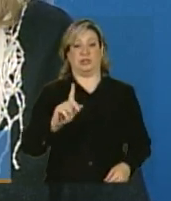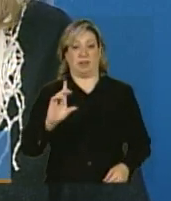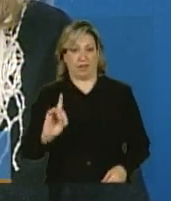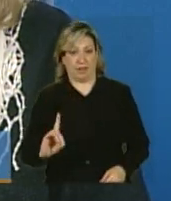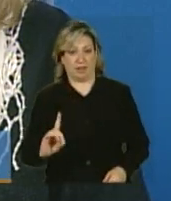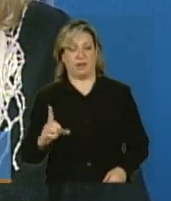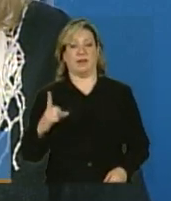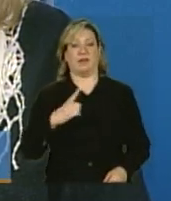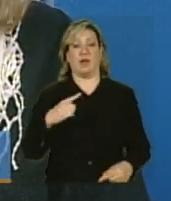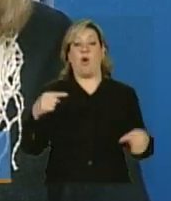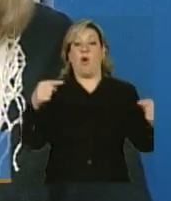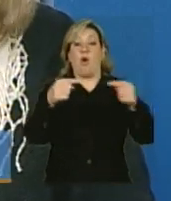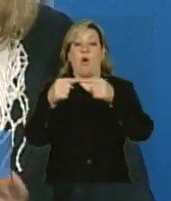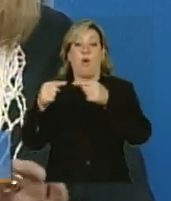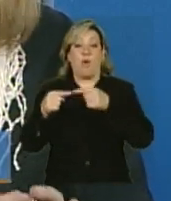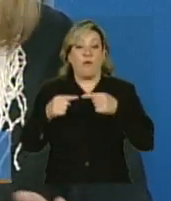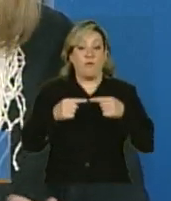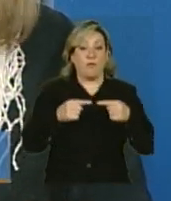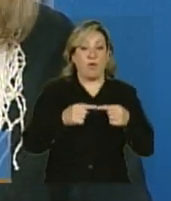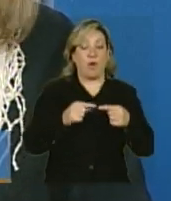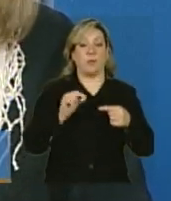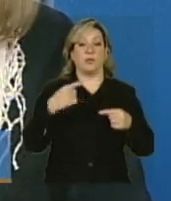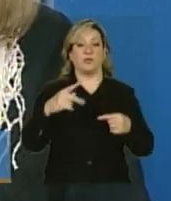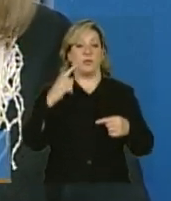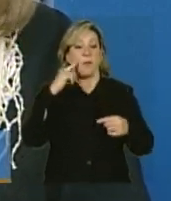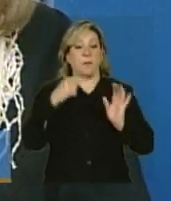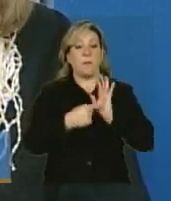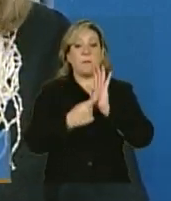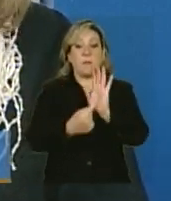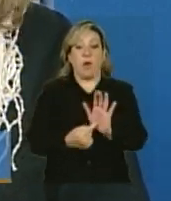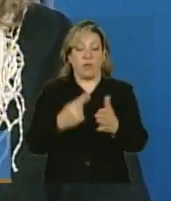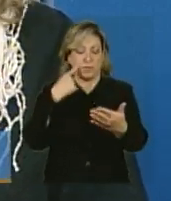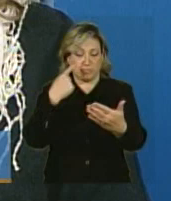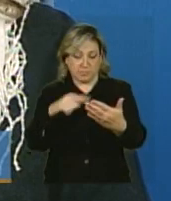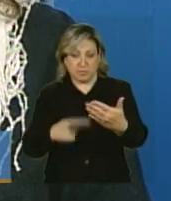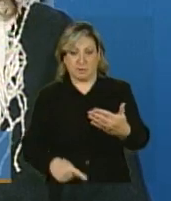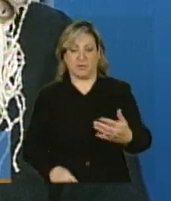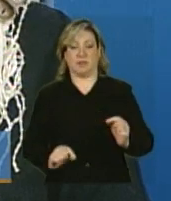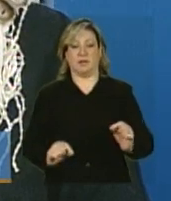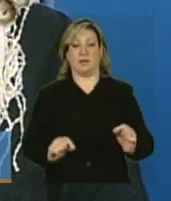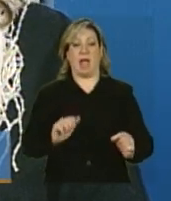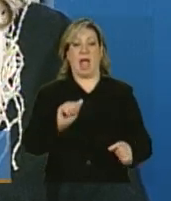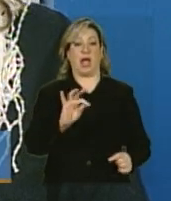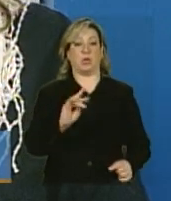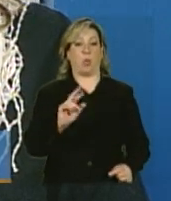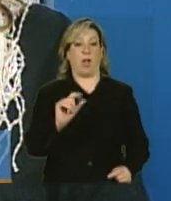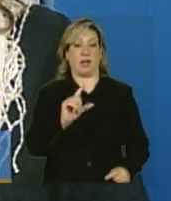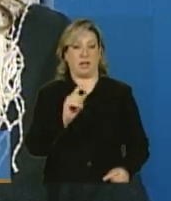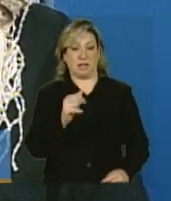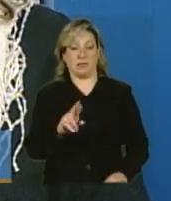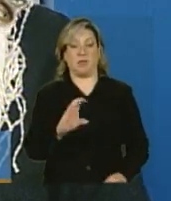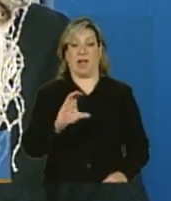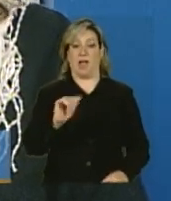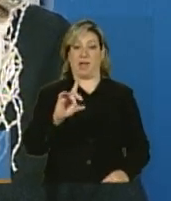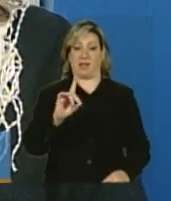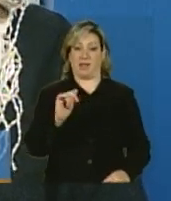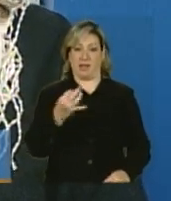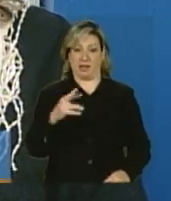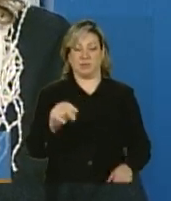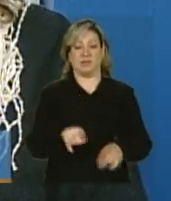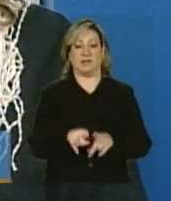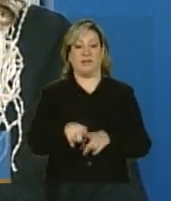com os indicadores que constam dele, né? Atualização cadastral é uma delas,